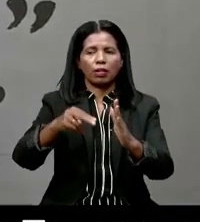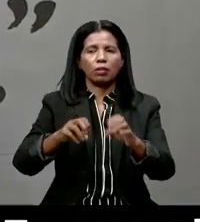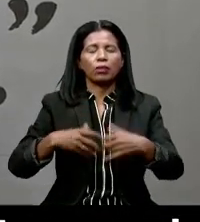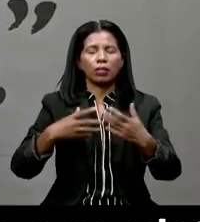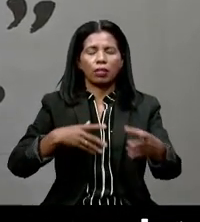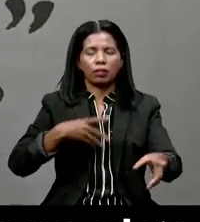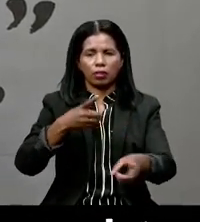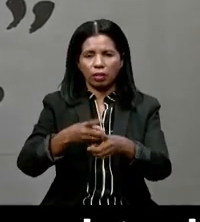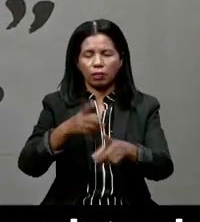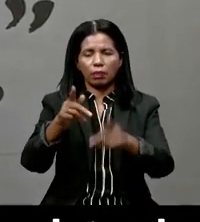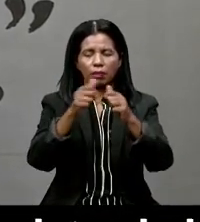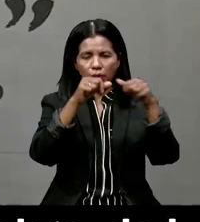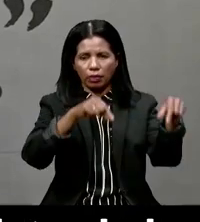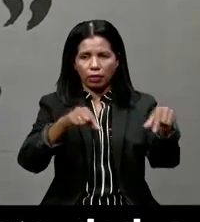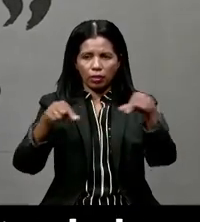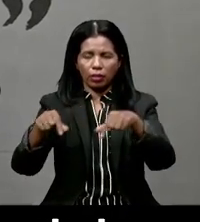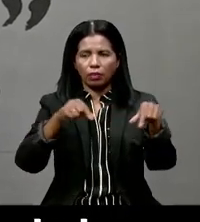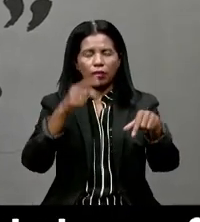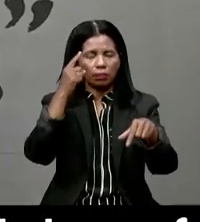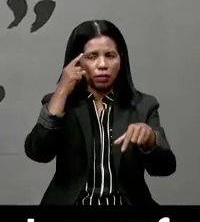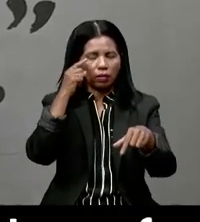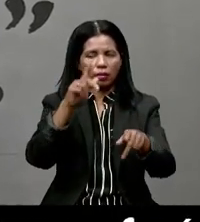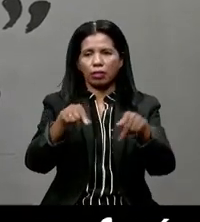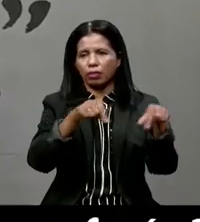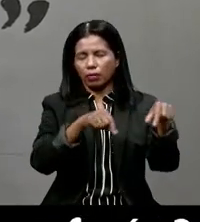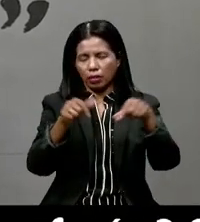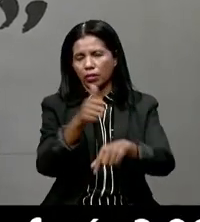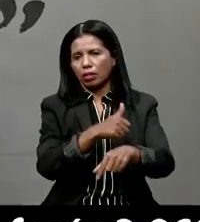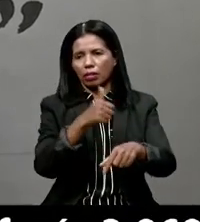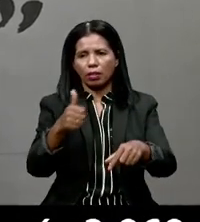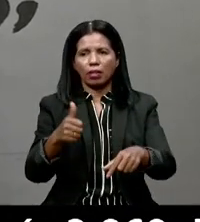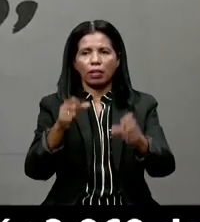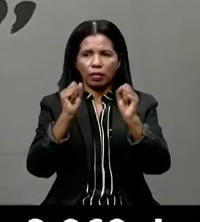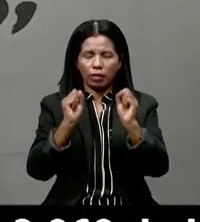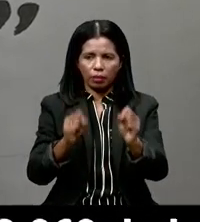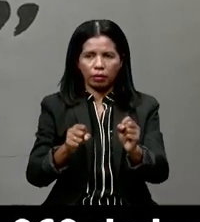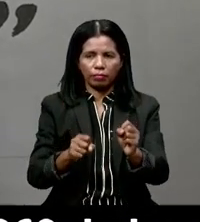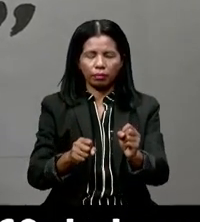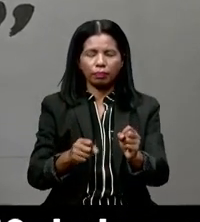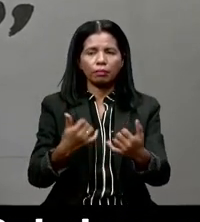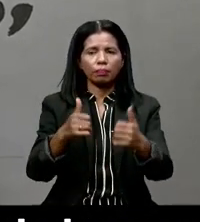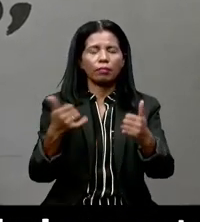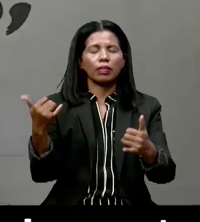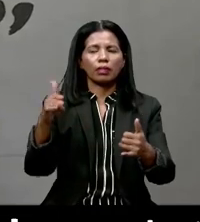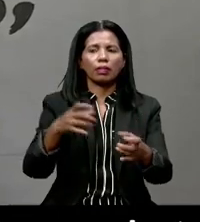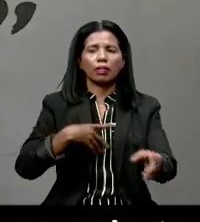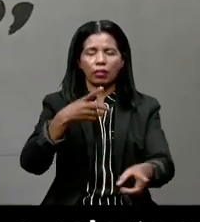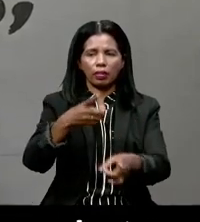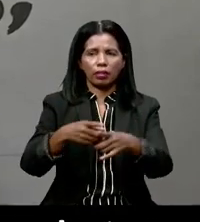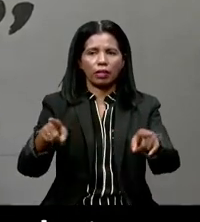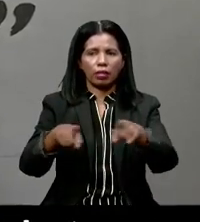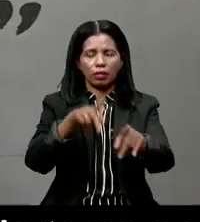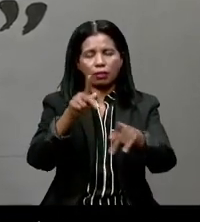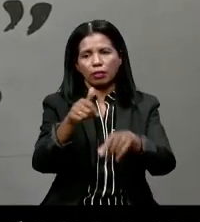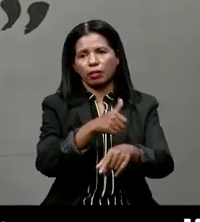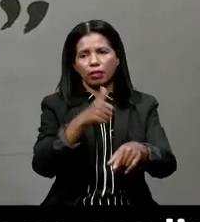e uma deficiência tanto deficiência mata deficiência seracelo a tu bele goza sira ne direito ne máximo ne san cidadão sira